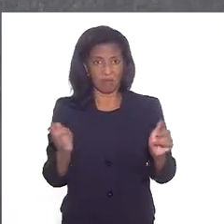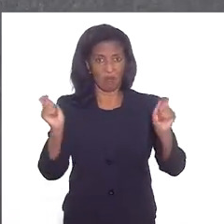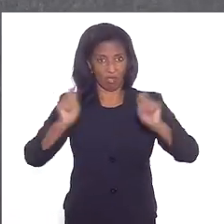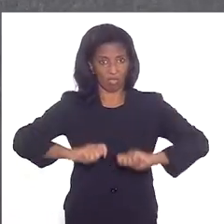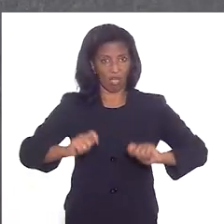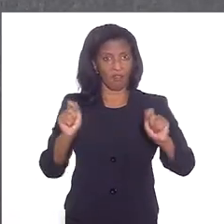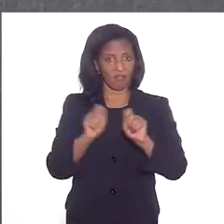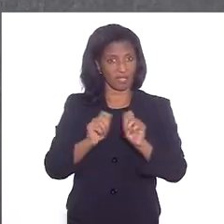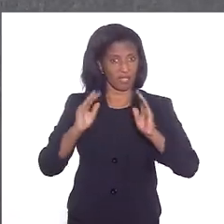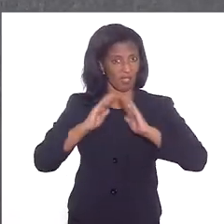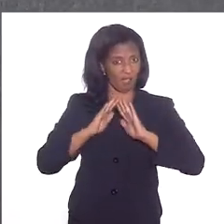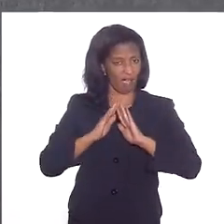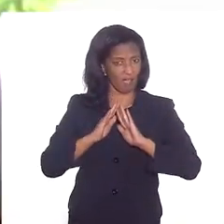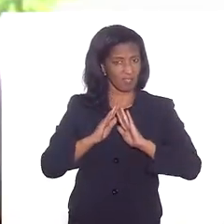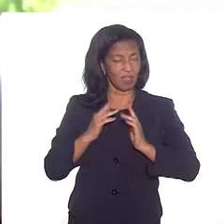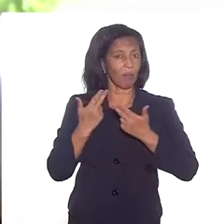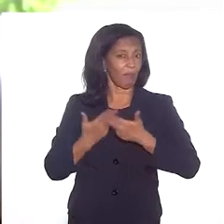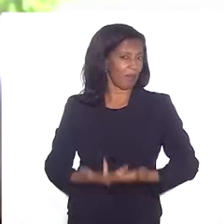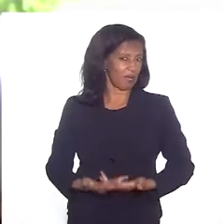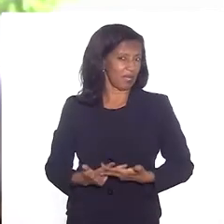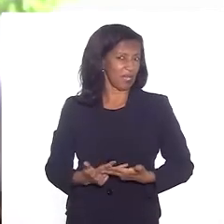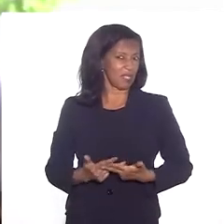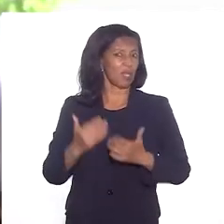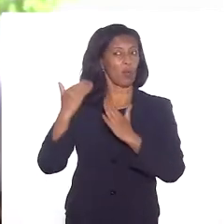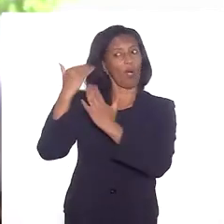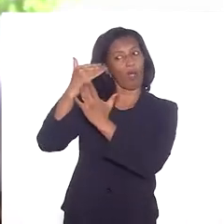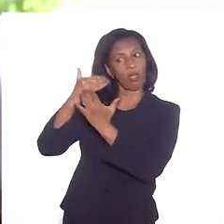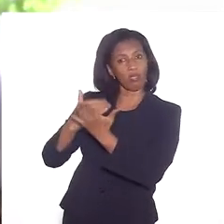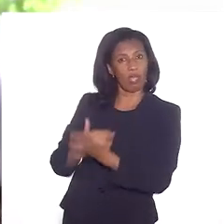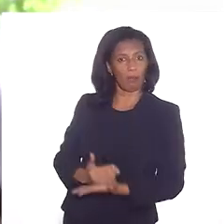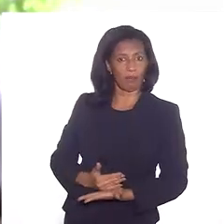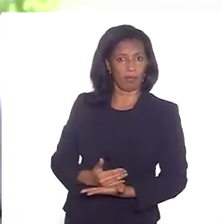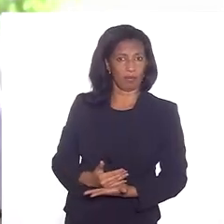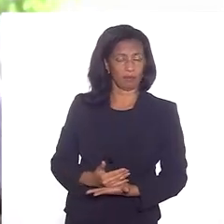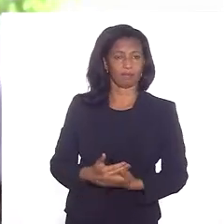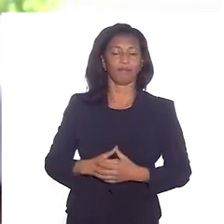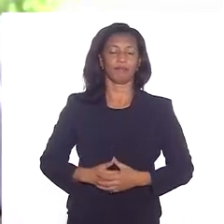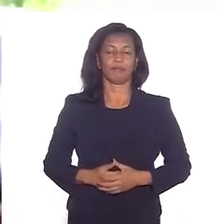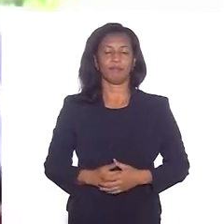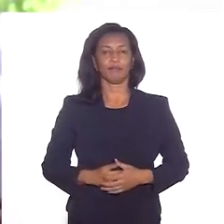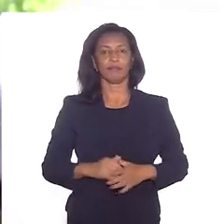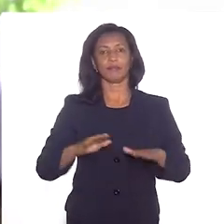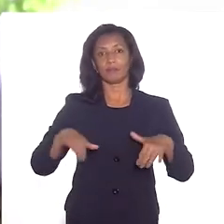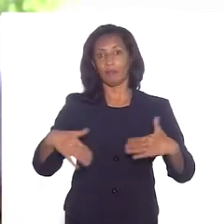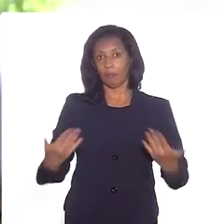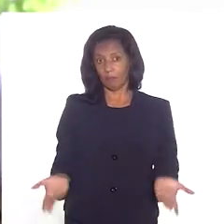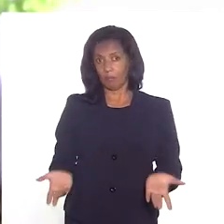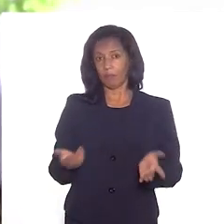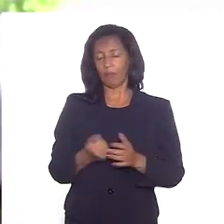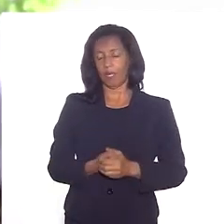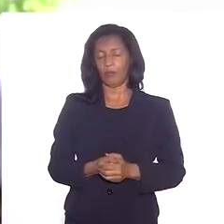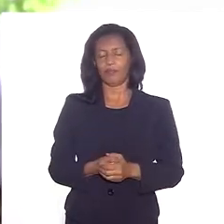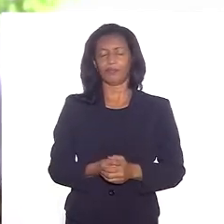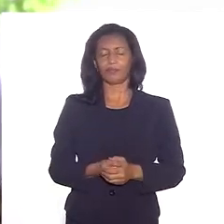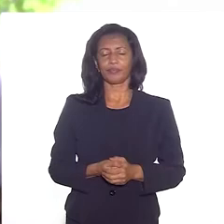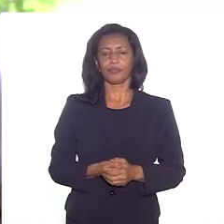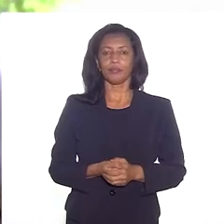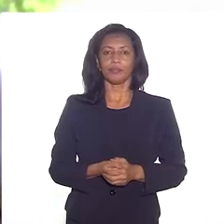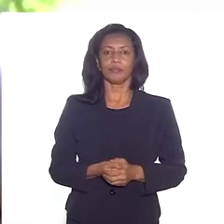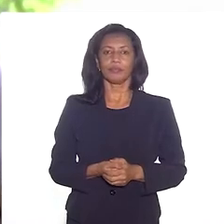dá para fazer em casa com um pouquinho de paciência. Quais são as etapas de uma produção de pão? Então, dá para fazer em casa,